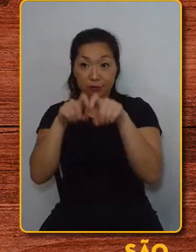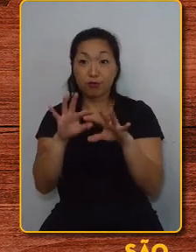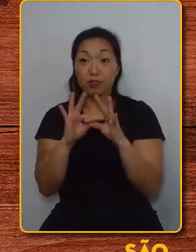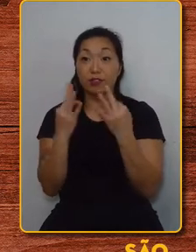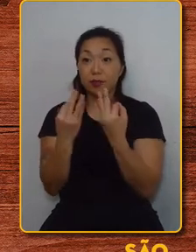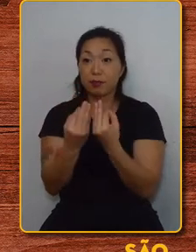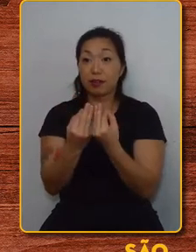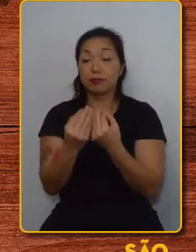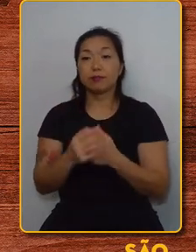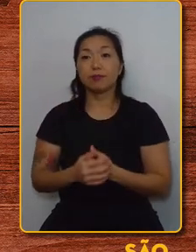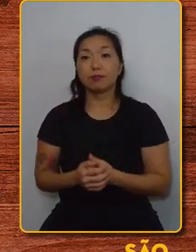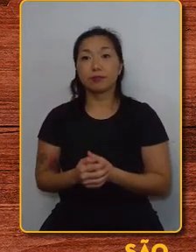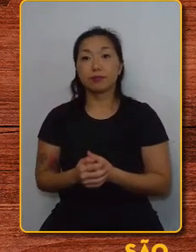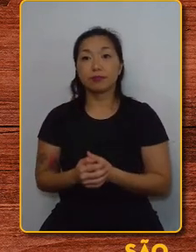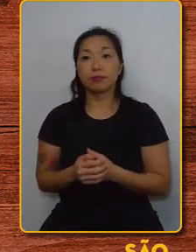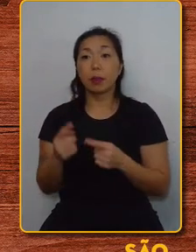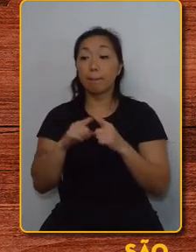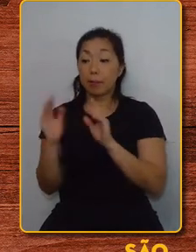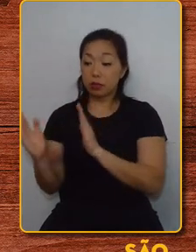Então, por outro lado,